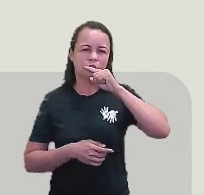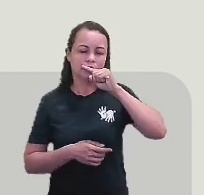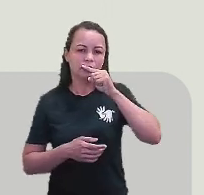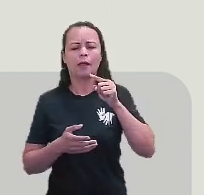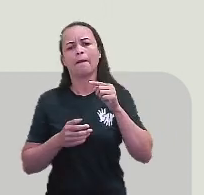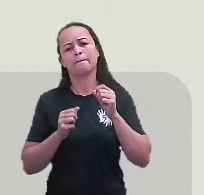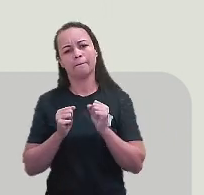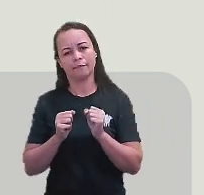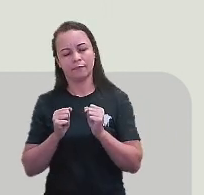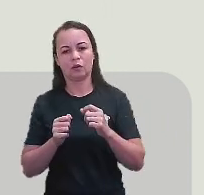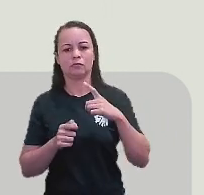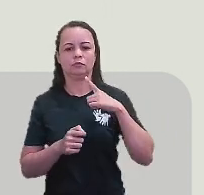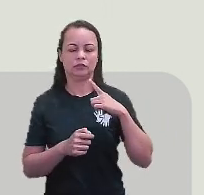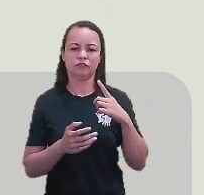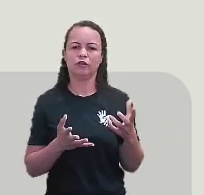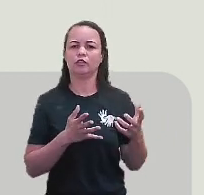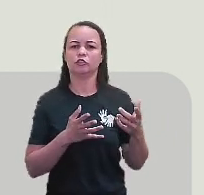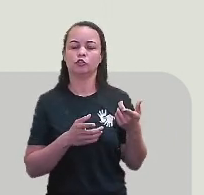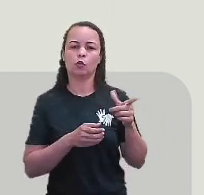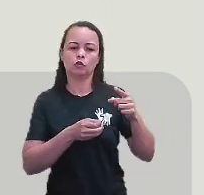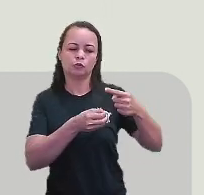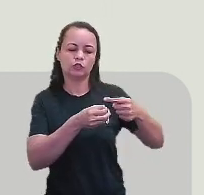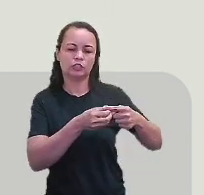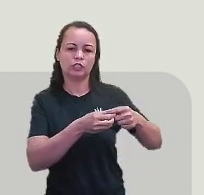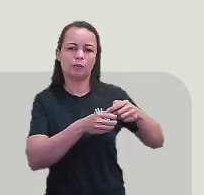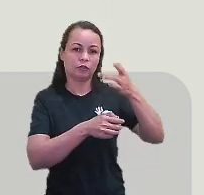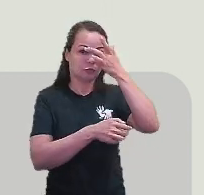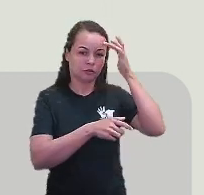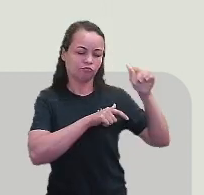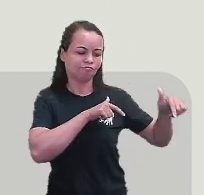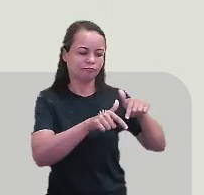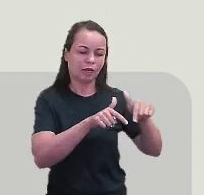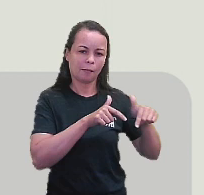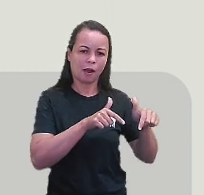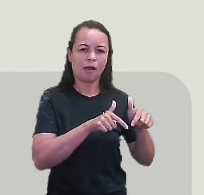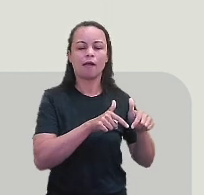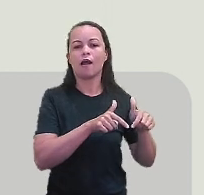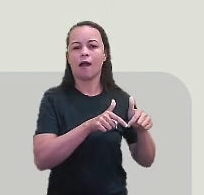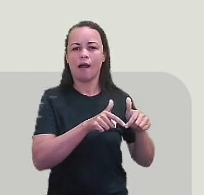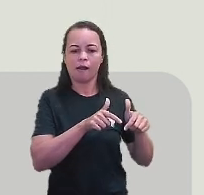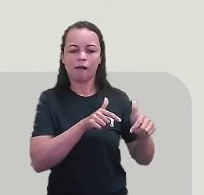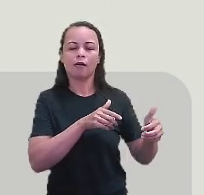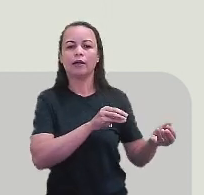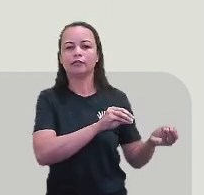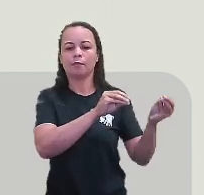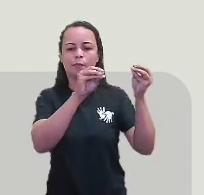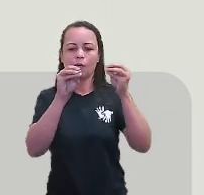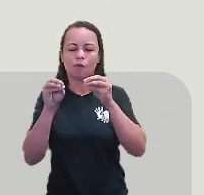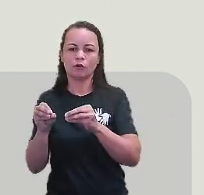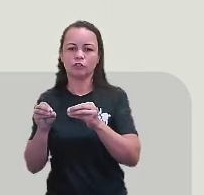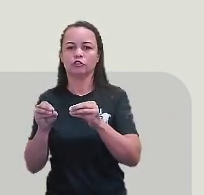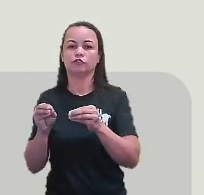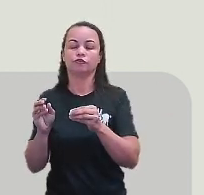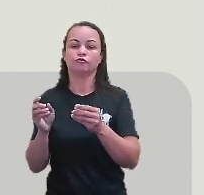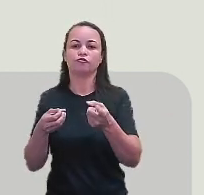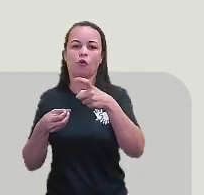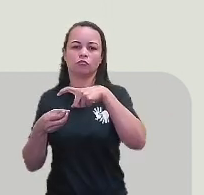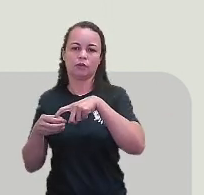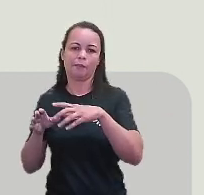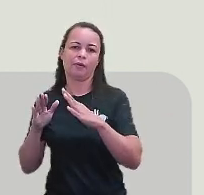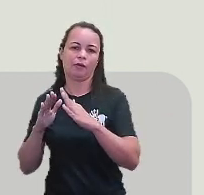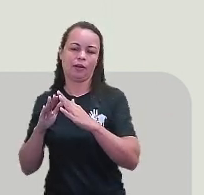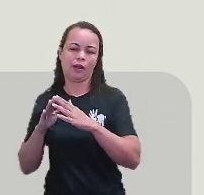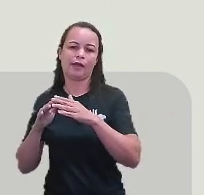vir trabalhadores de outro município na época da moagem para trabalhar e depois retornar ao seu município de